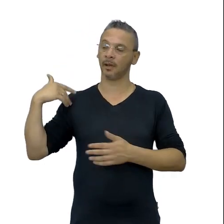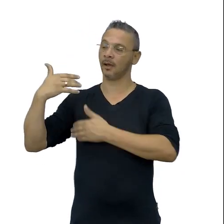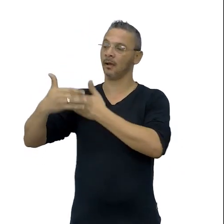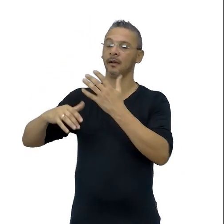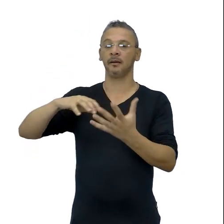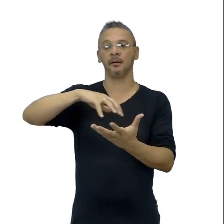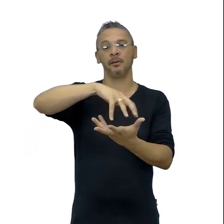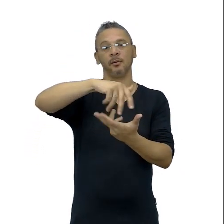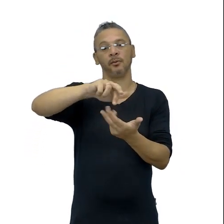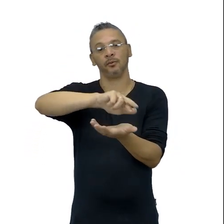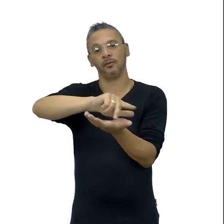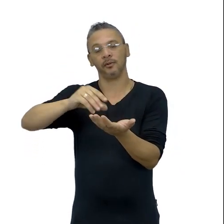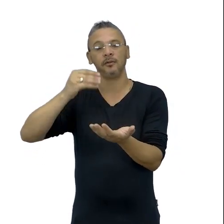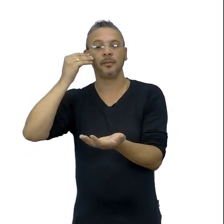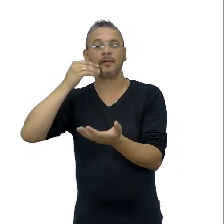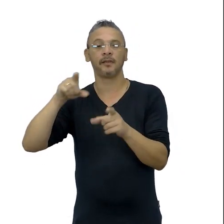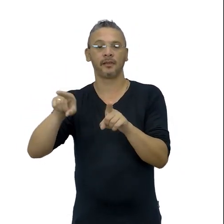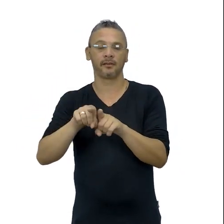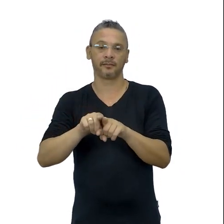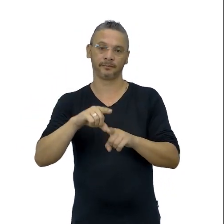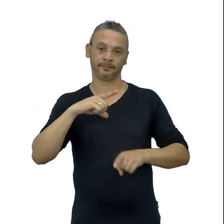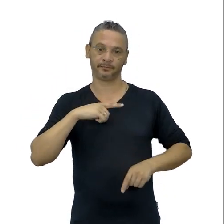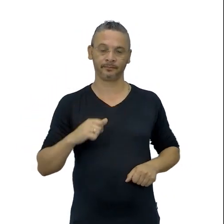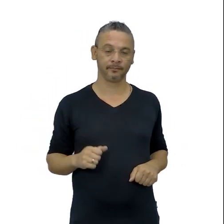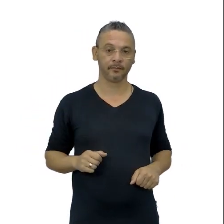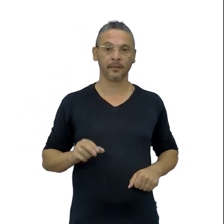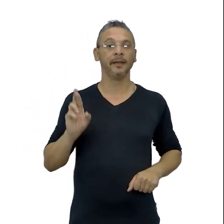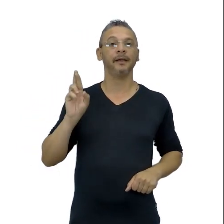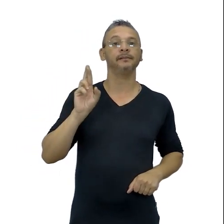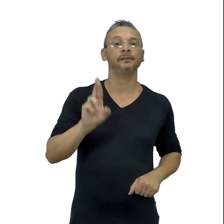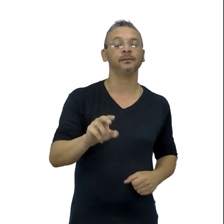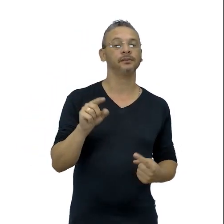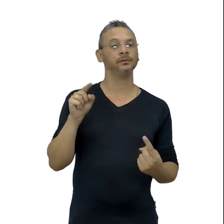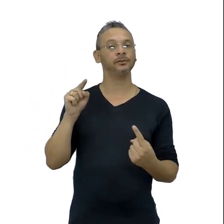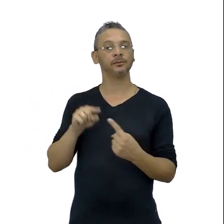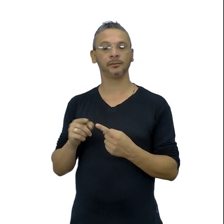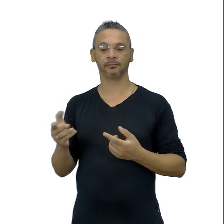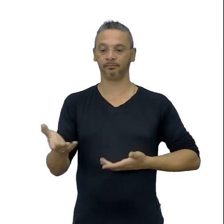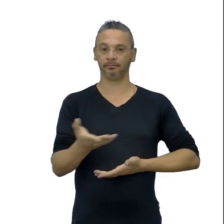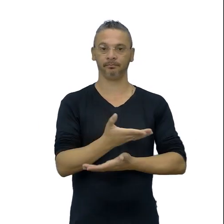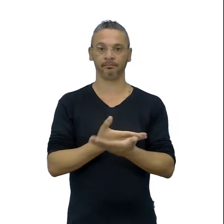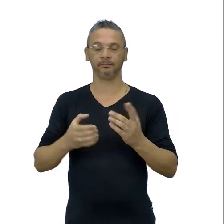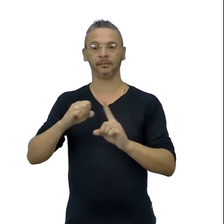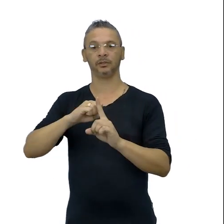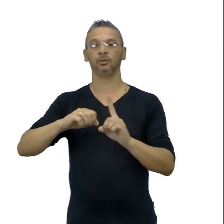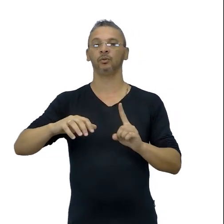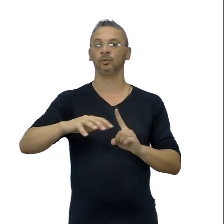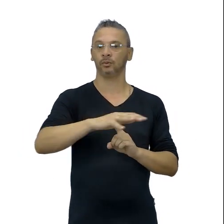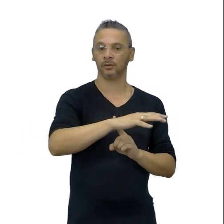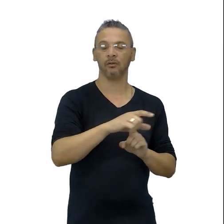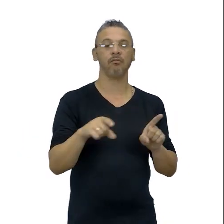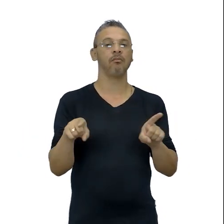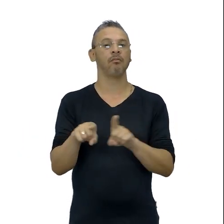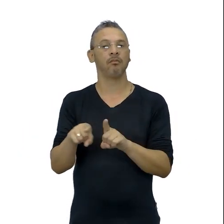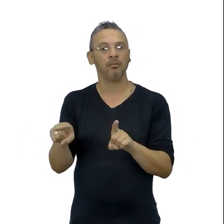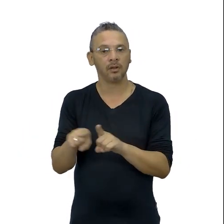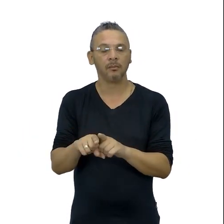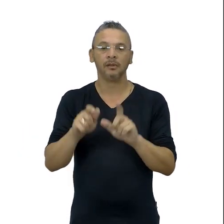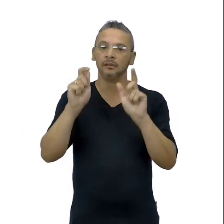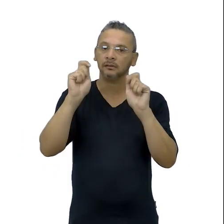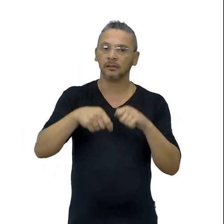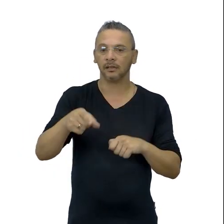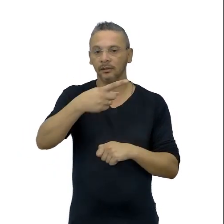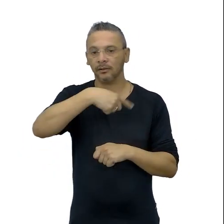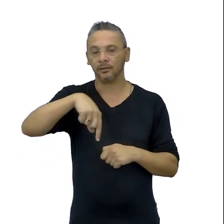partir das experiências deles, que são resultantes, né, dessa interação social, que permite a construção dos